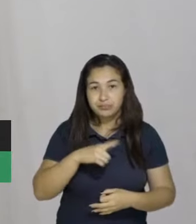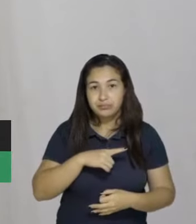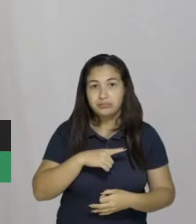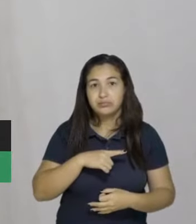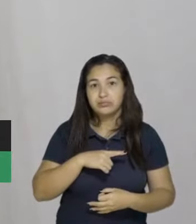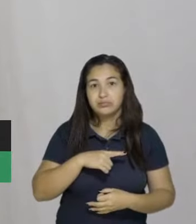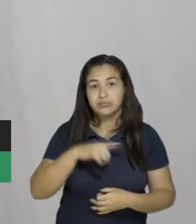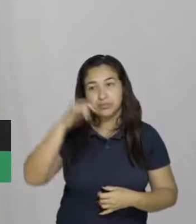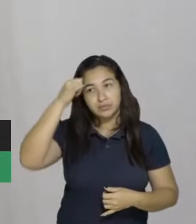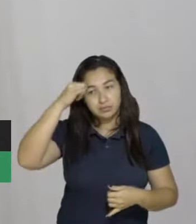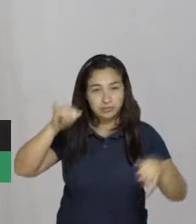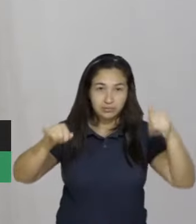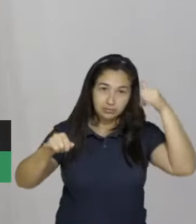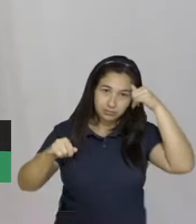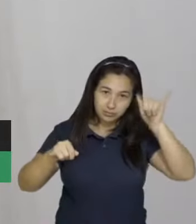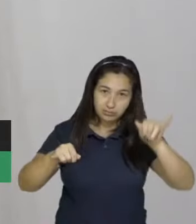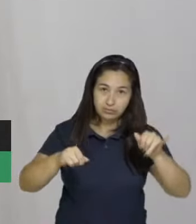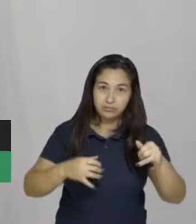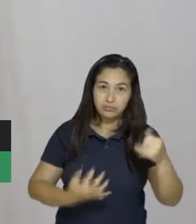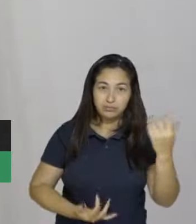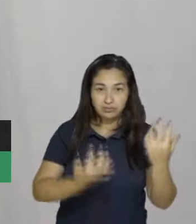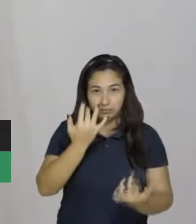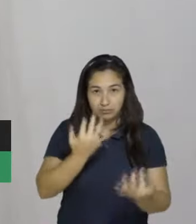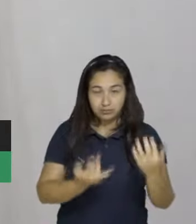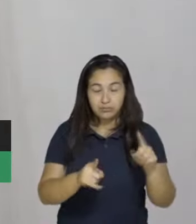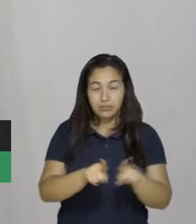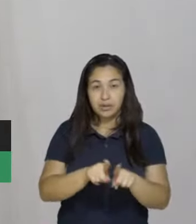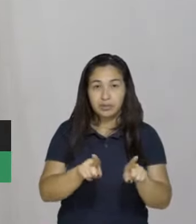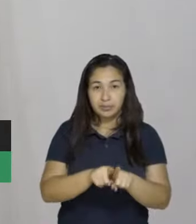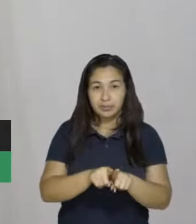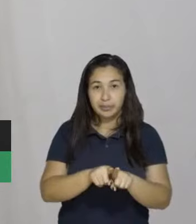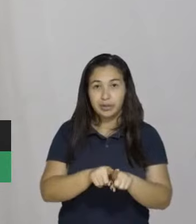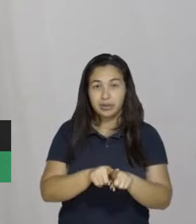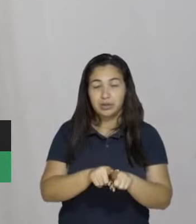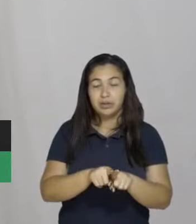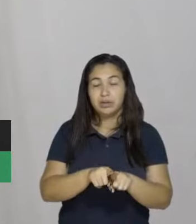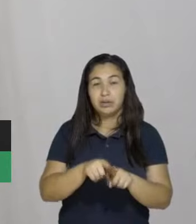preventivas de incêndio, com as rotas de fuga e tudo mais, sejam